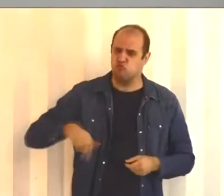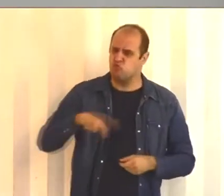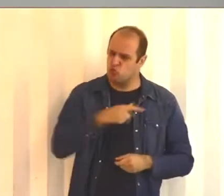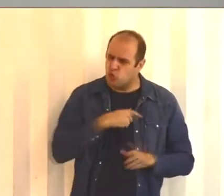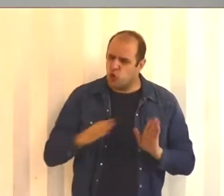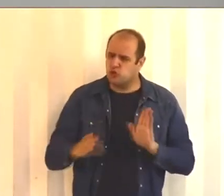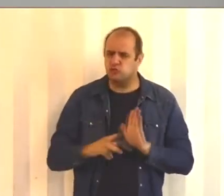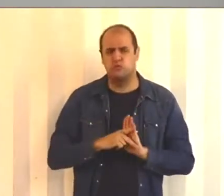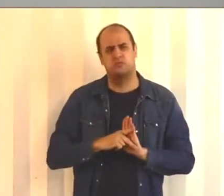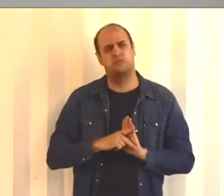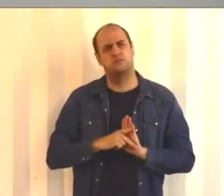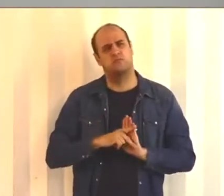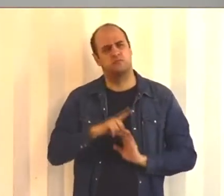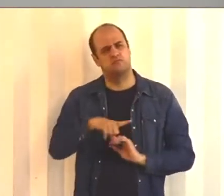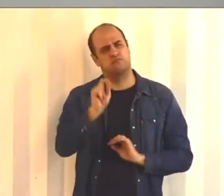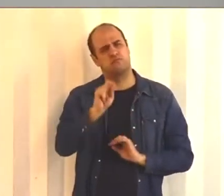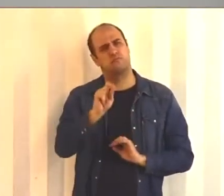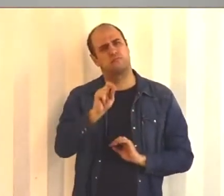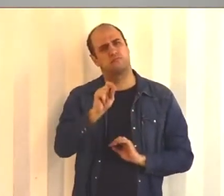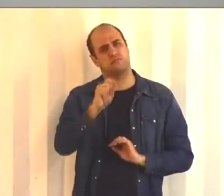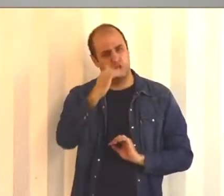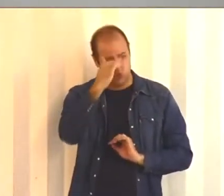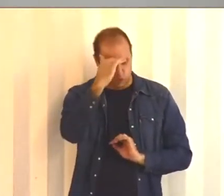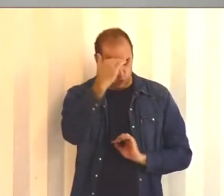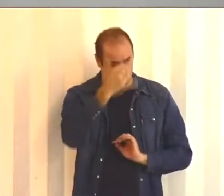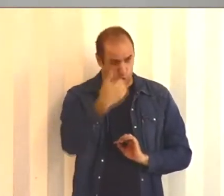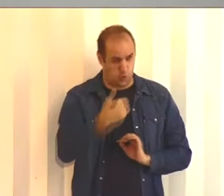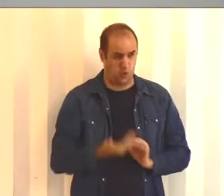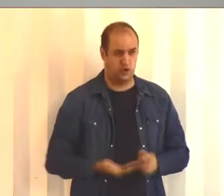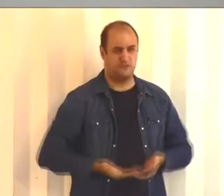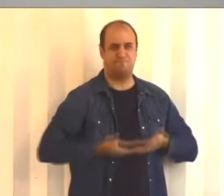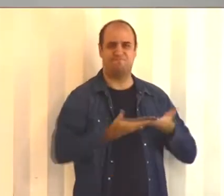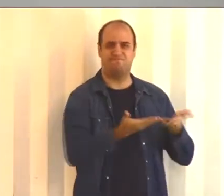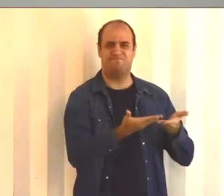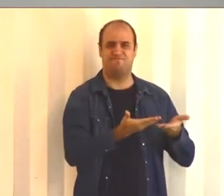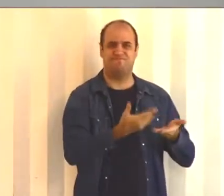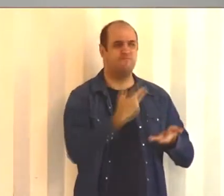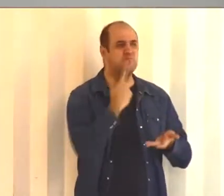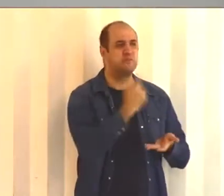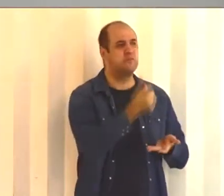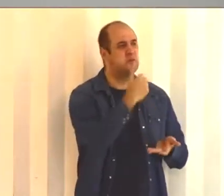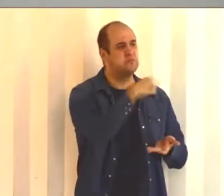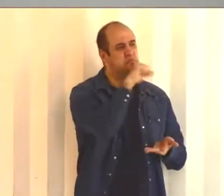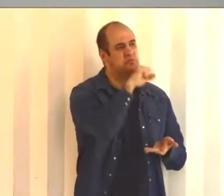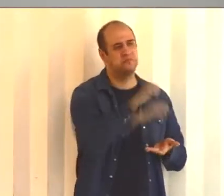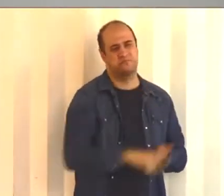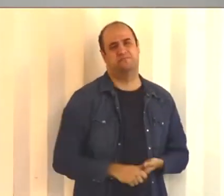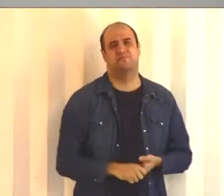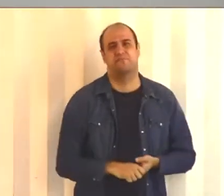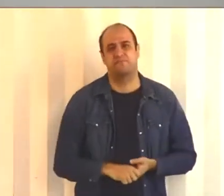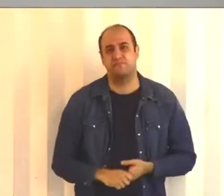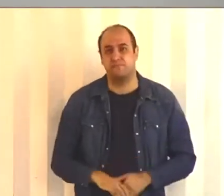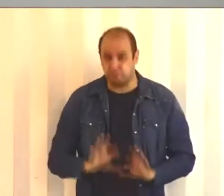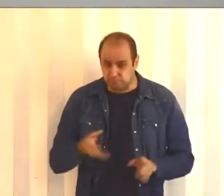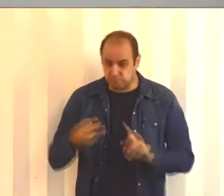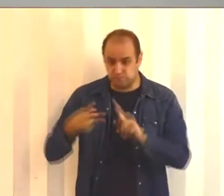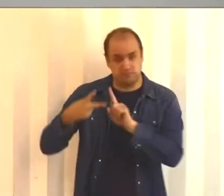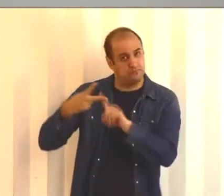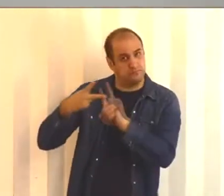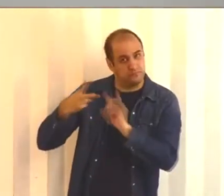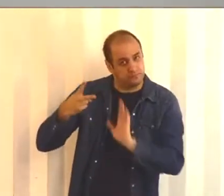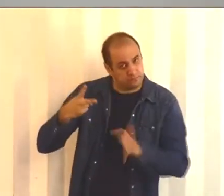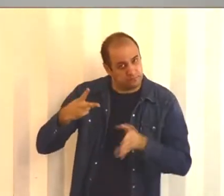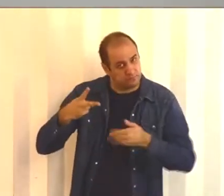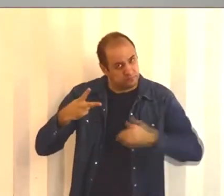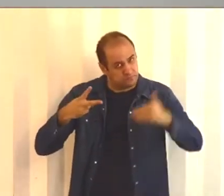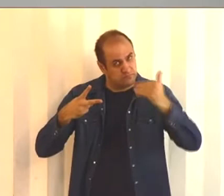que seja por nós mesmos. A melhor decisão é a da honra ainda. A segunda coisa que o texto parece nos mostrar, dos versículos 2 em diante, 2